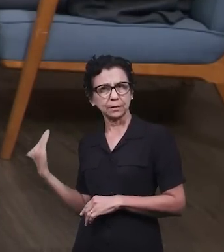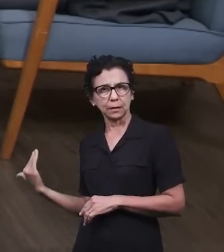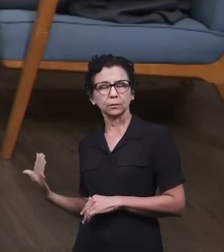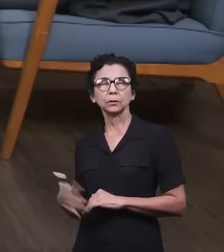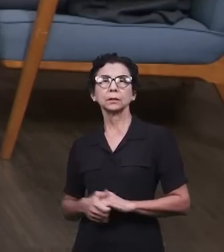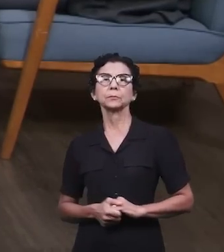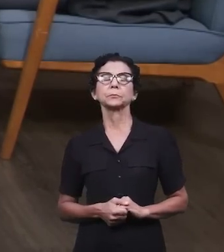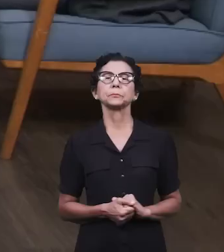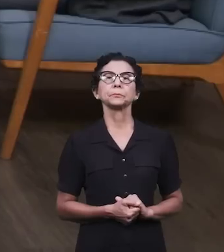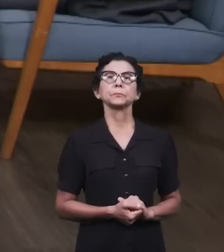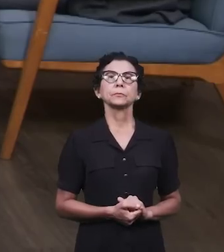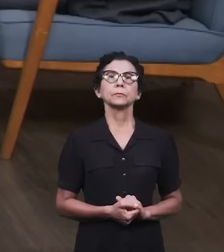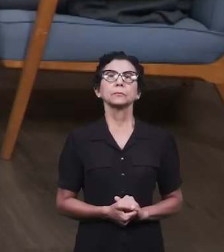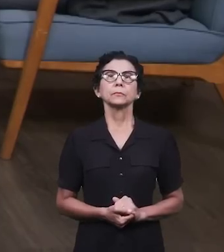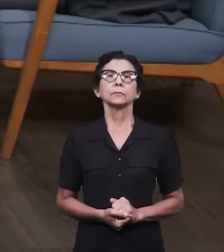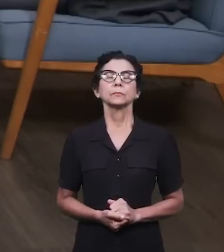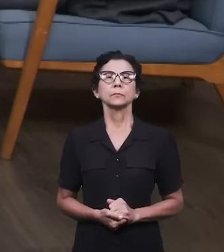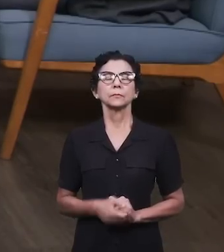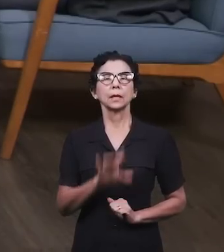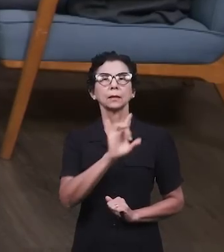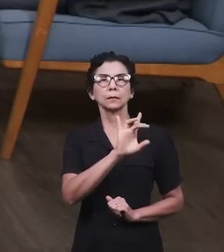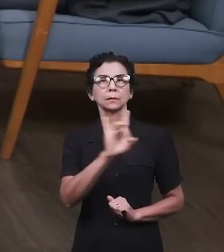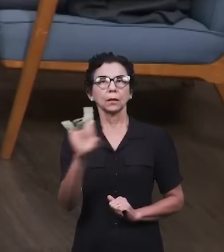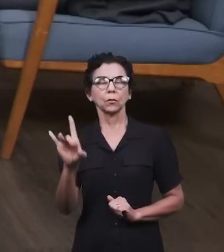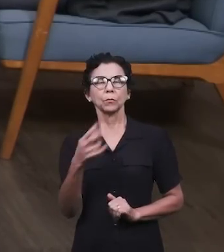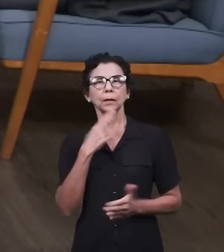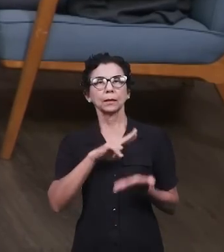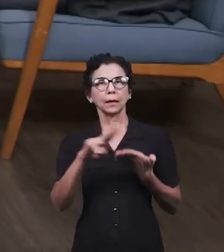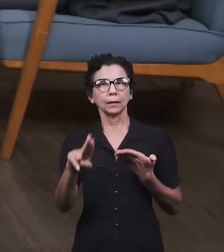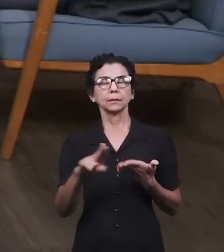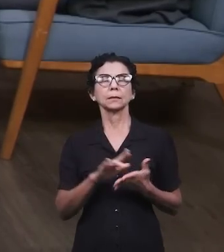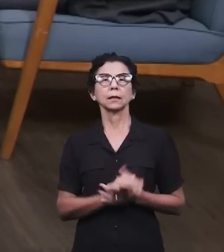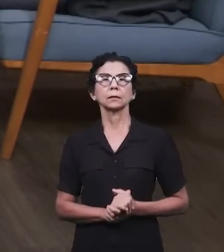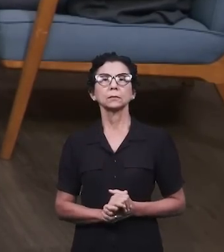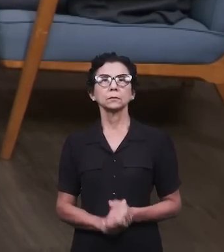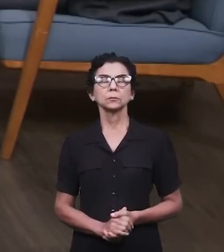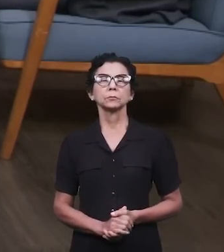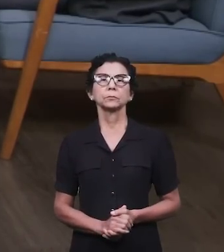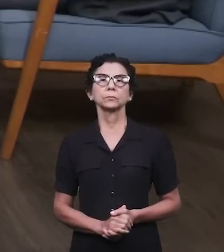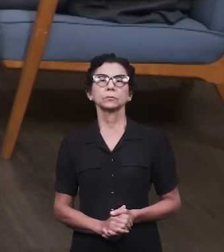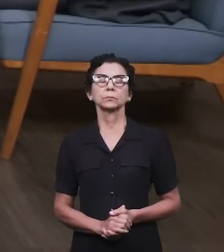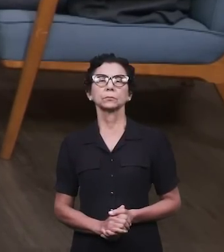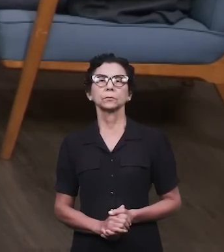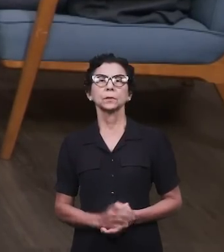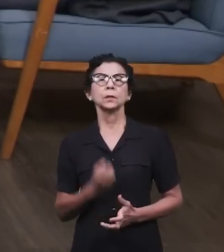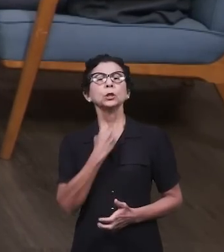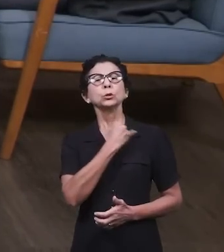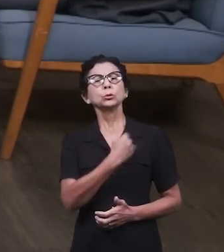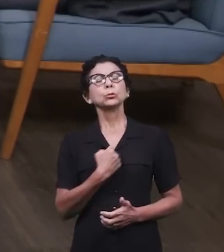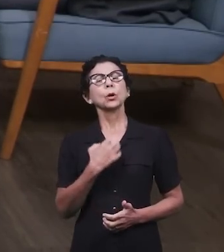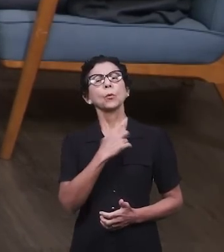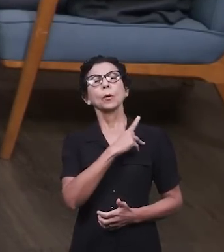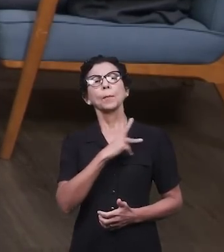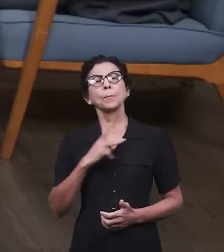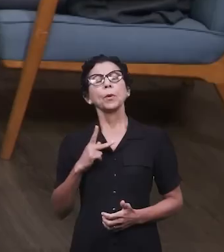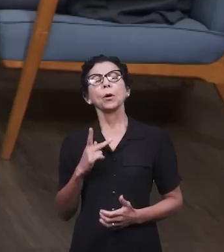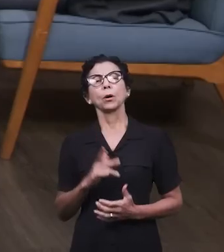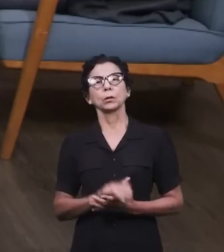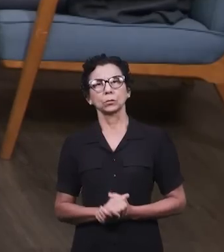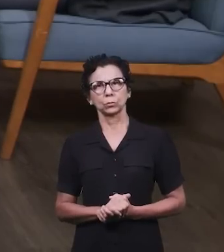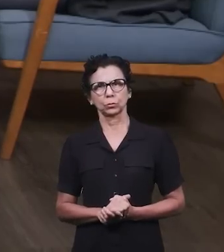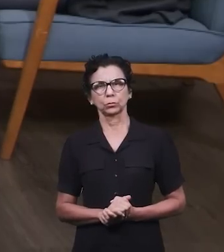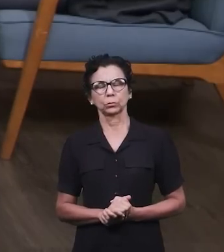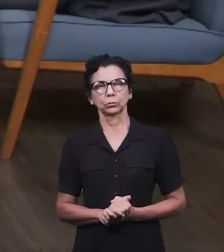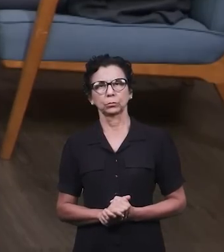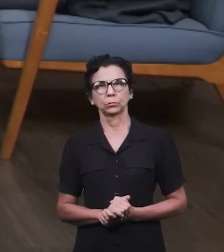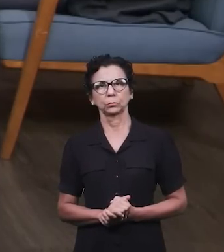né? Vamos ver então em cada uma dessas cartas qual o título que o apóstolo João